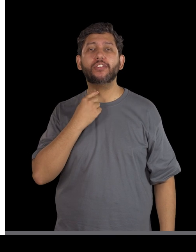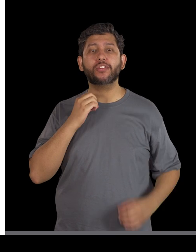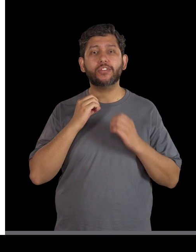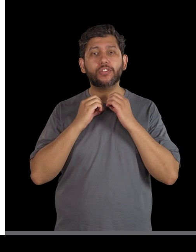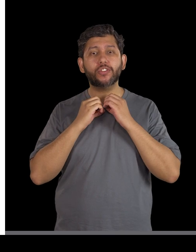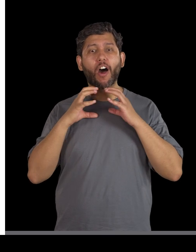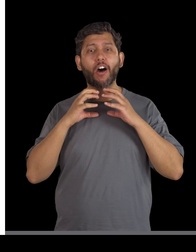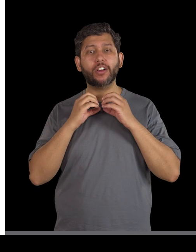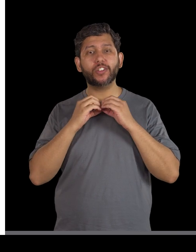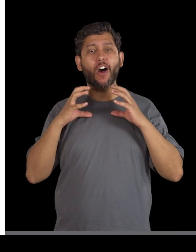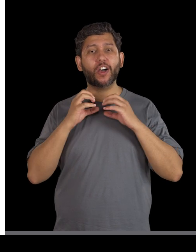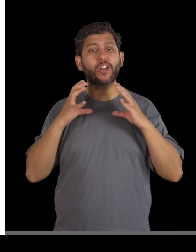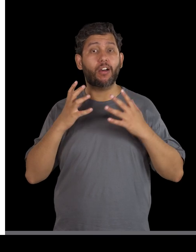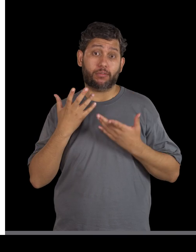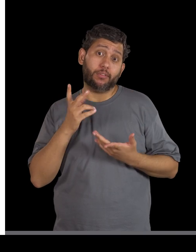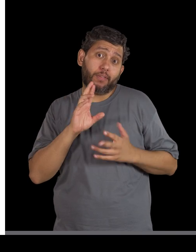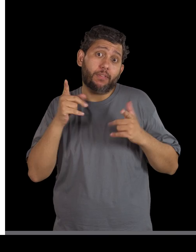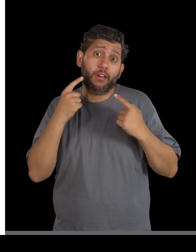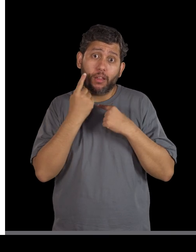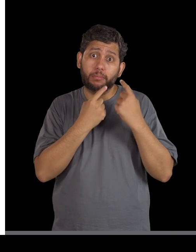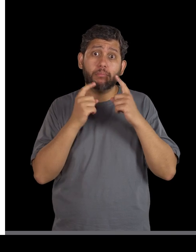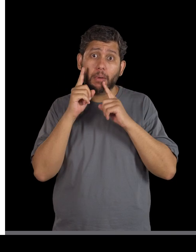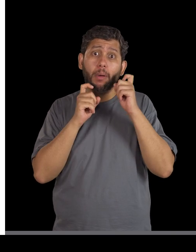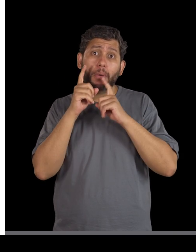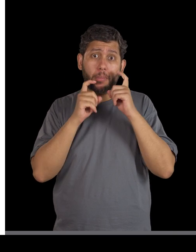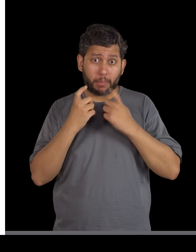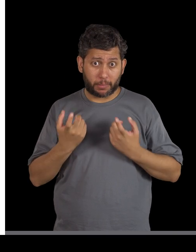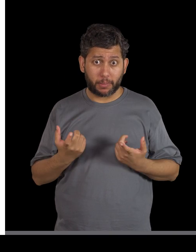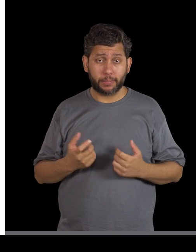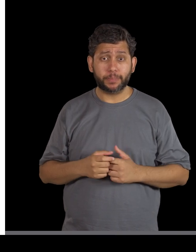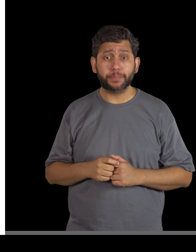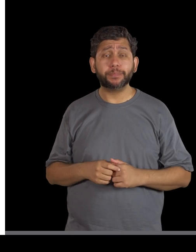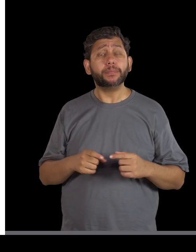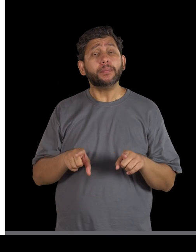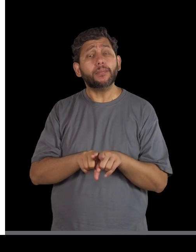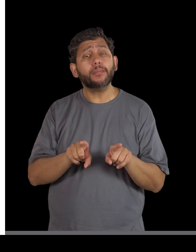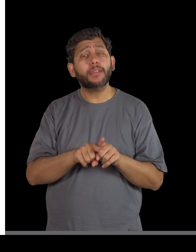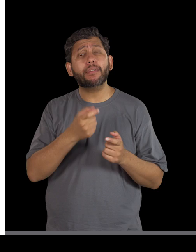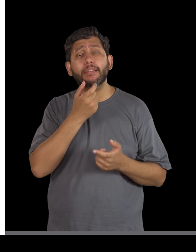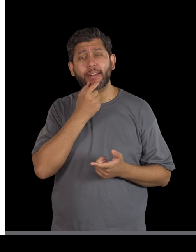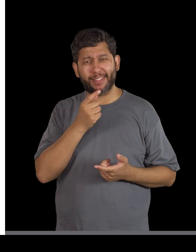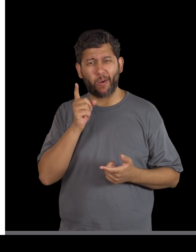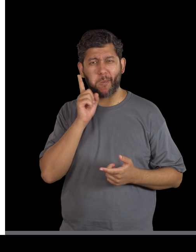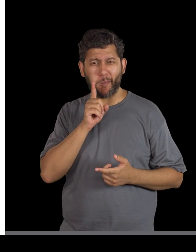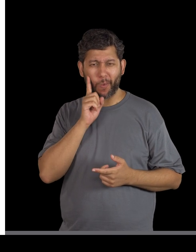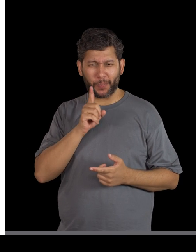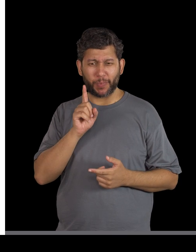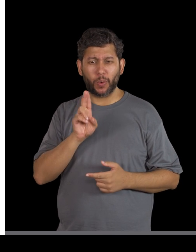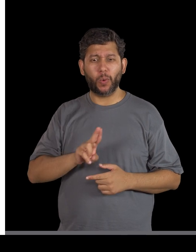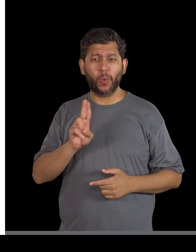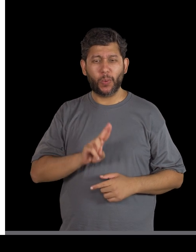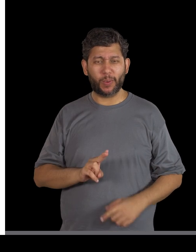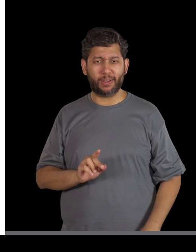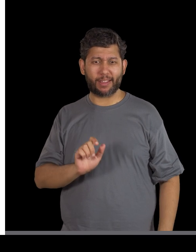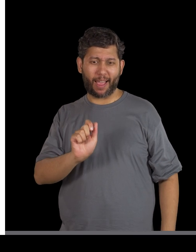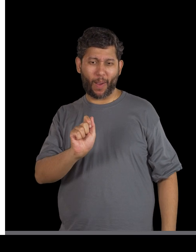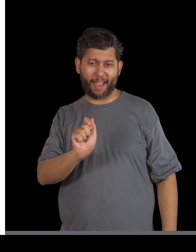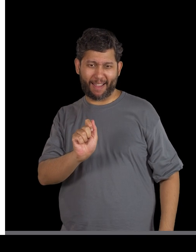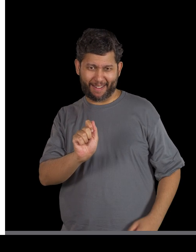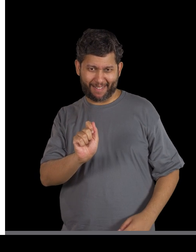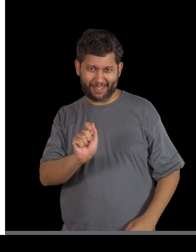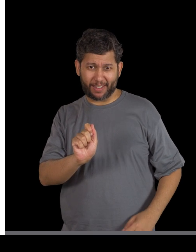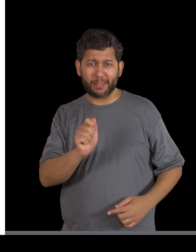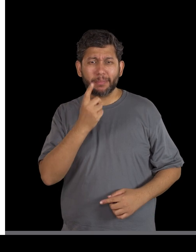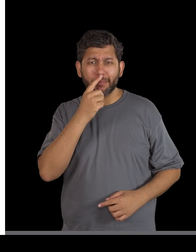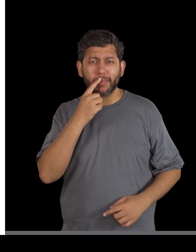só do inglês, então é a mesma vogal, a gente usa o mesmo símbolo. Aí a gente tem no inglês americano esse A, ele soa como um O